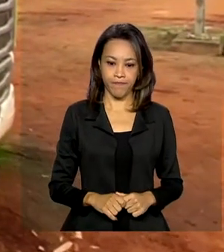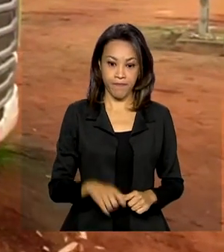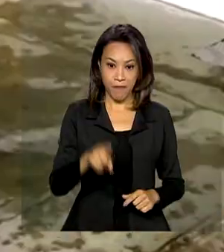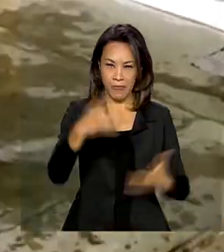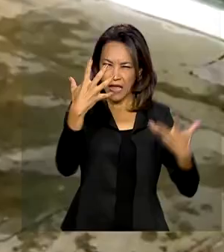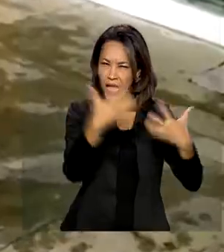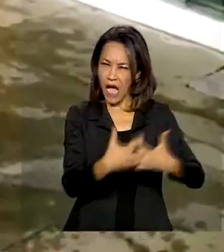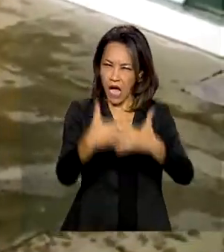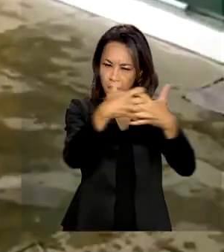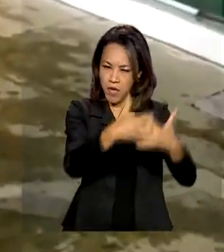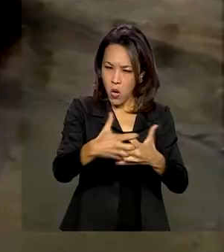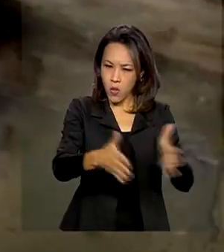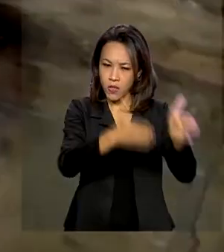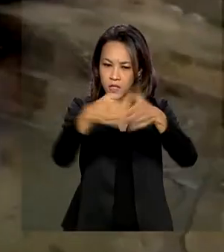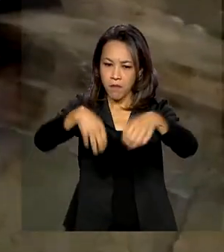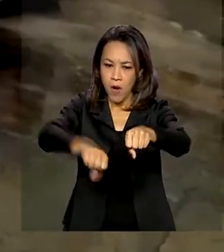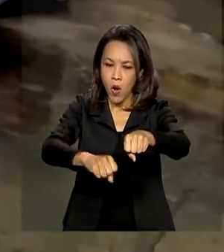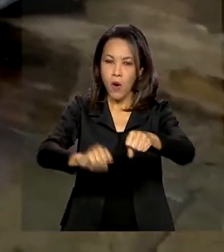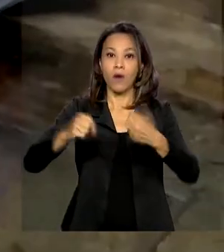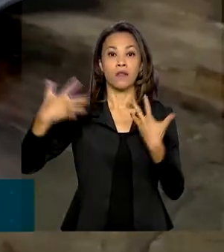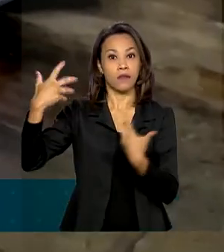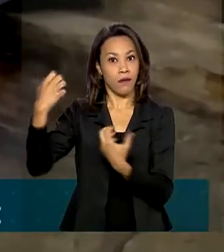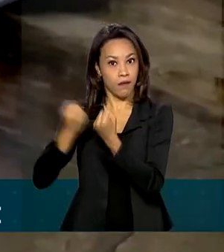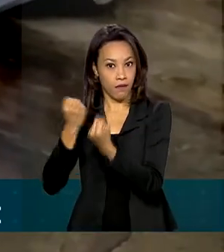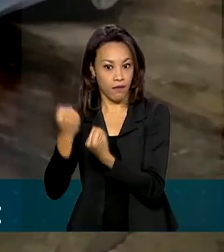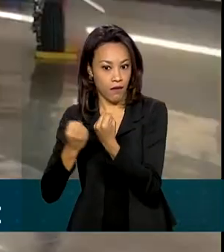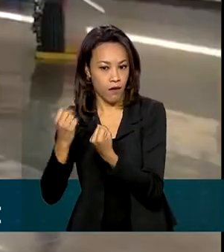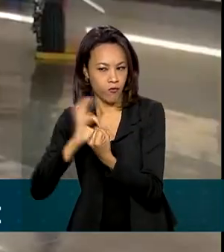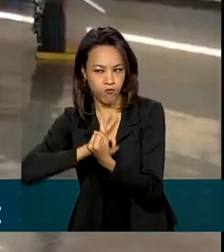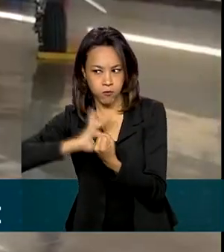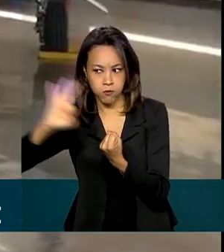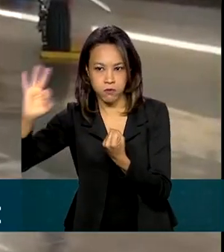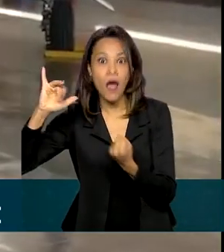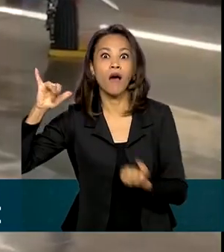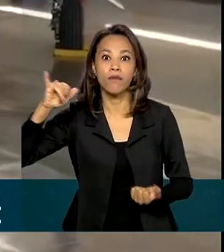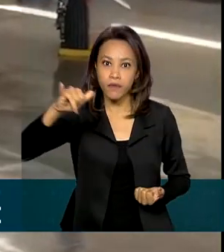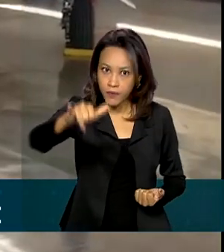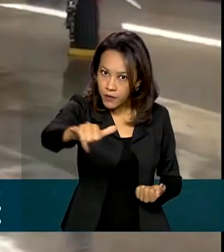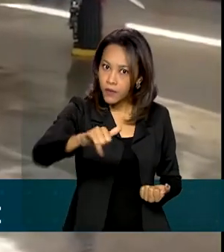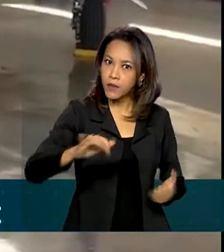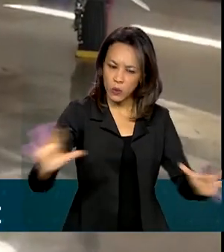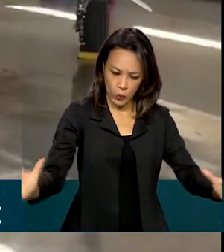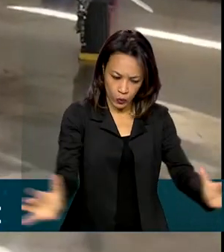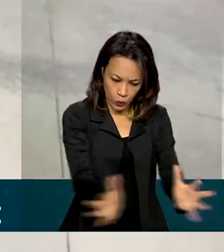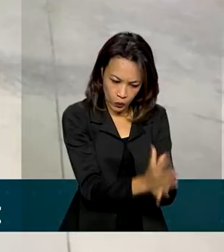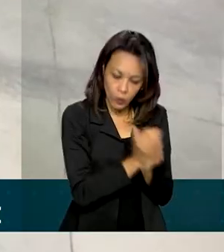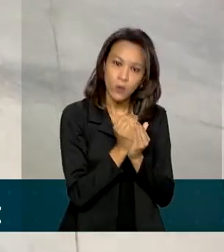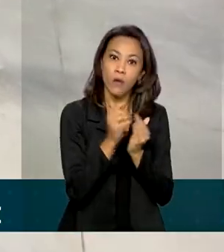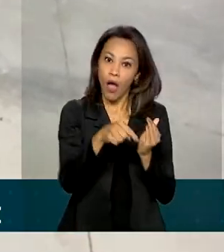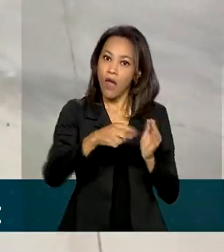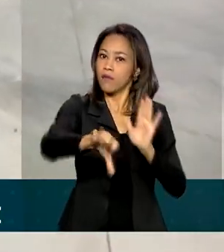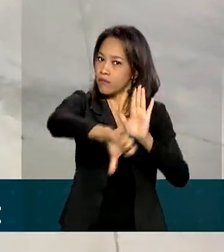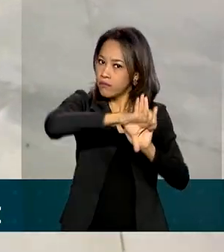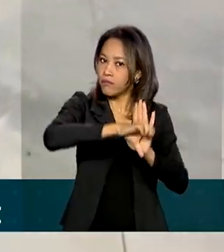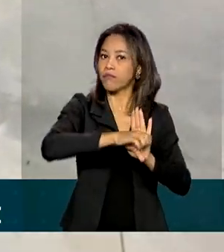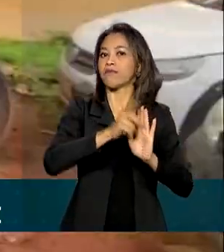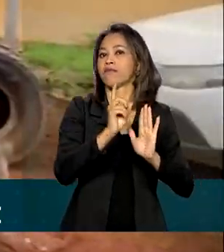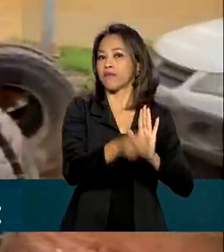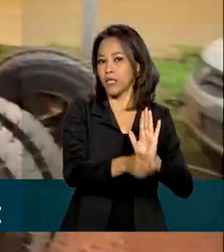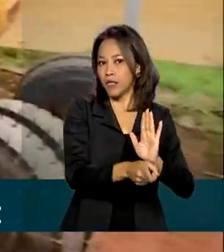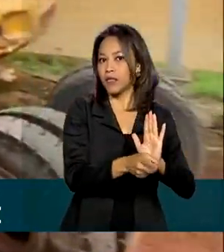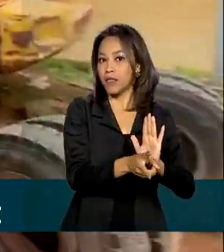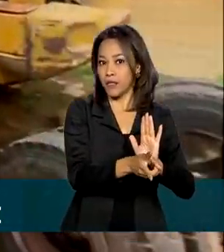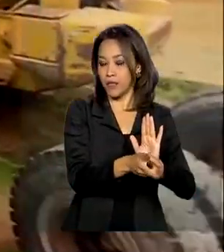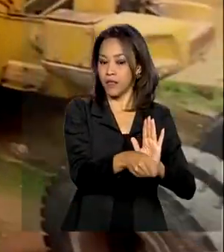Caminhões, motos, carros de luxo e até aviões. Bens do tráfico. Esses bugs e até